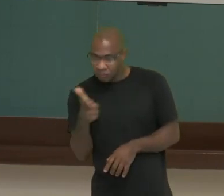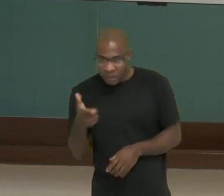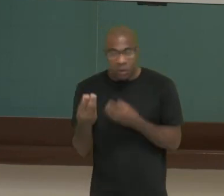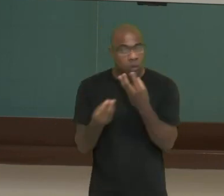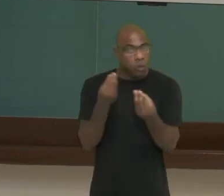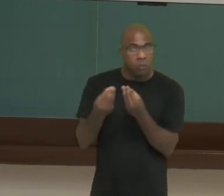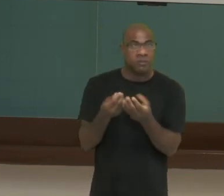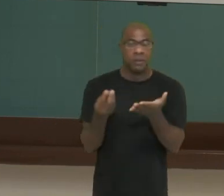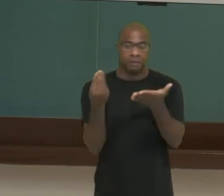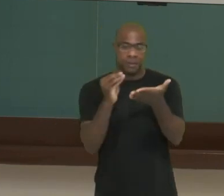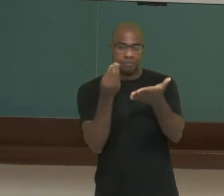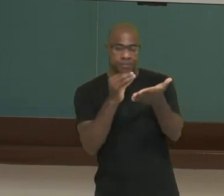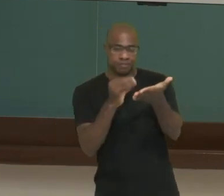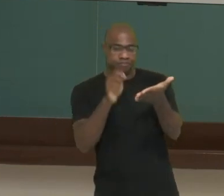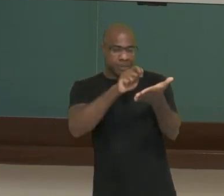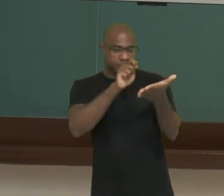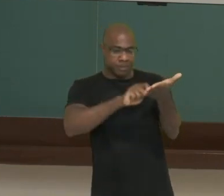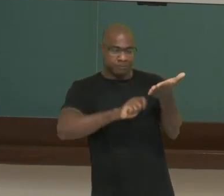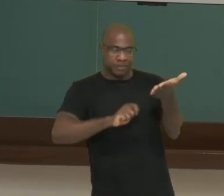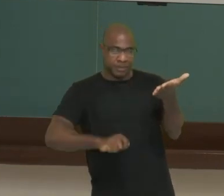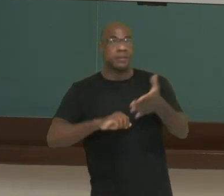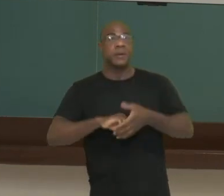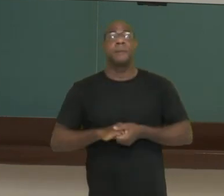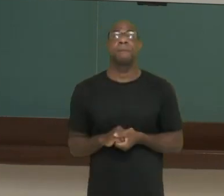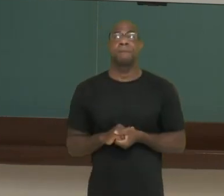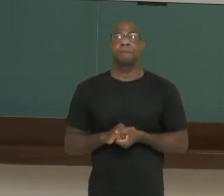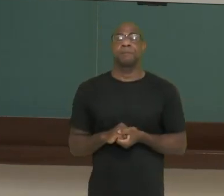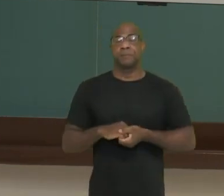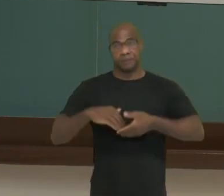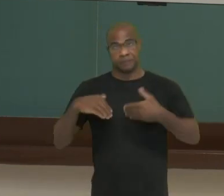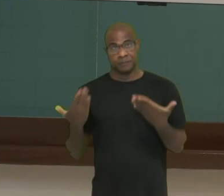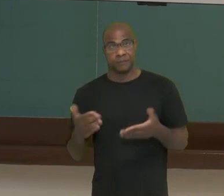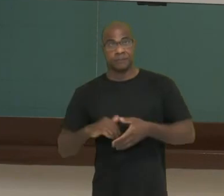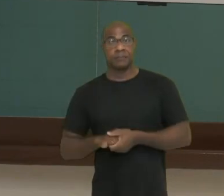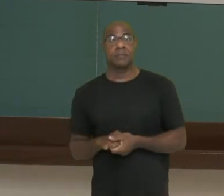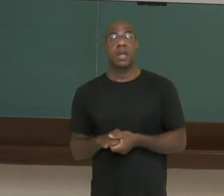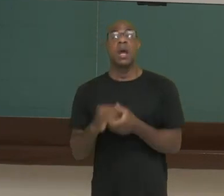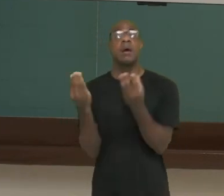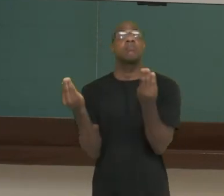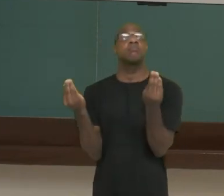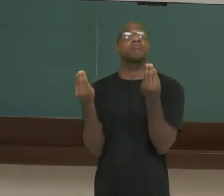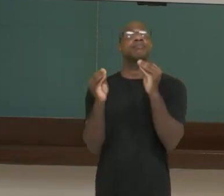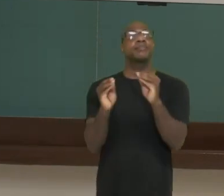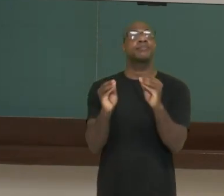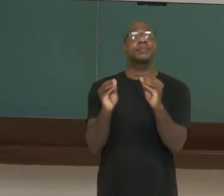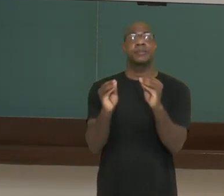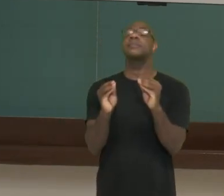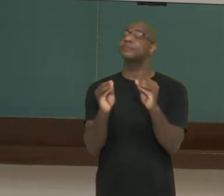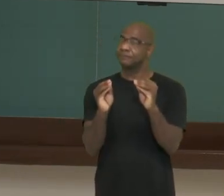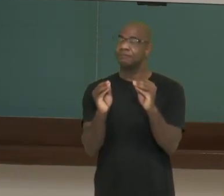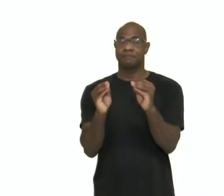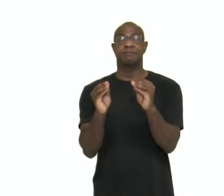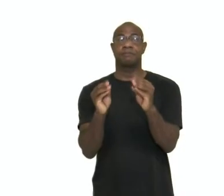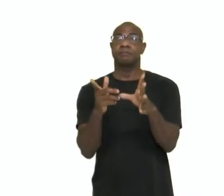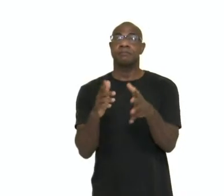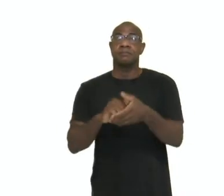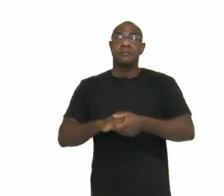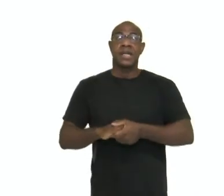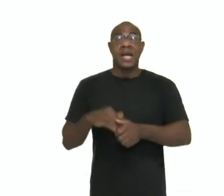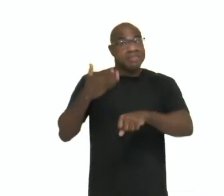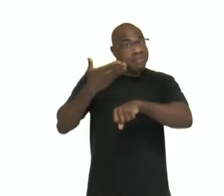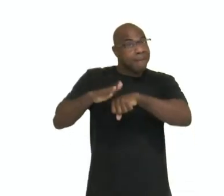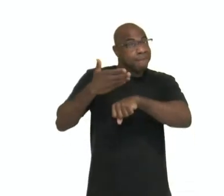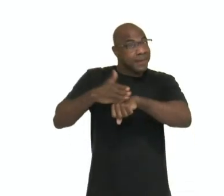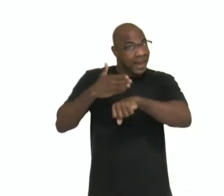uma aderência a essa pessoa ao questionamento. Na aplicação dessa pesquisa tem que tomar cuidado, exatamente, uma